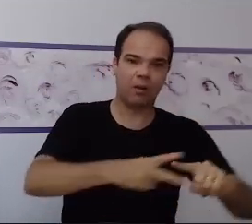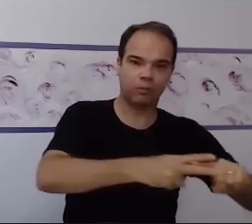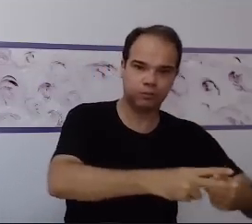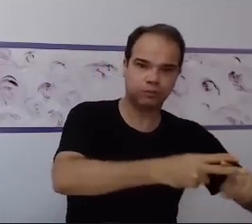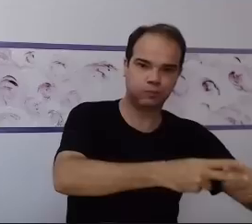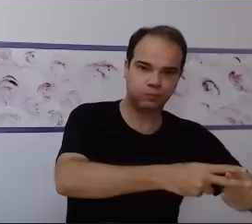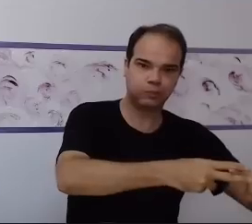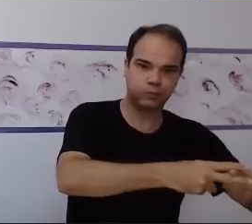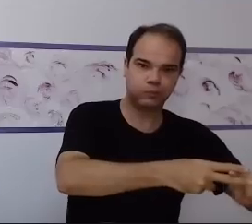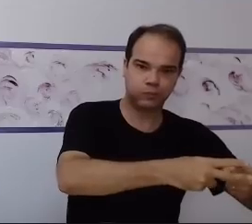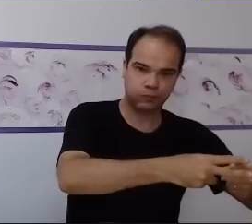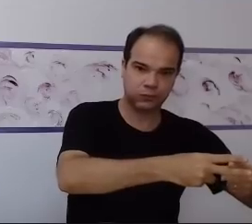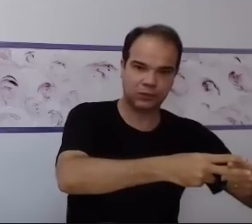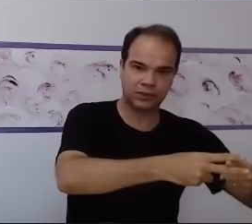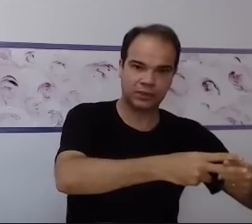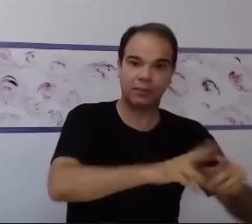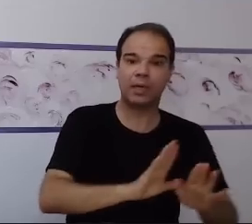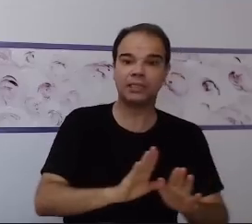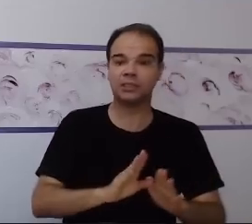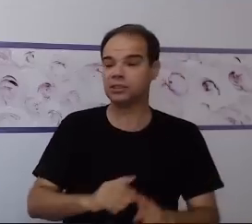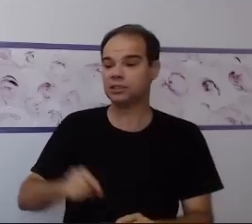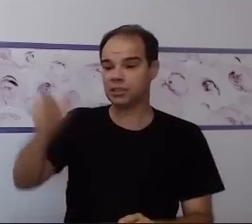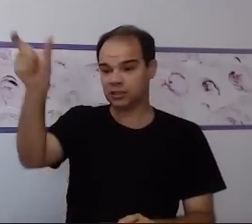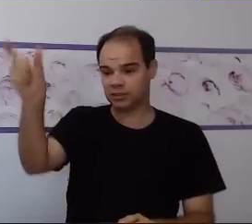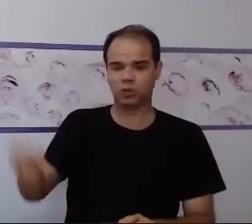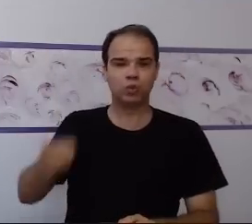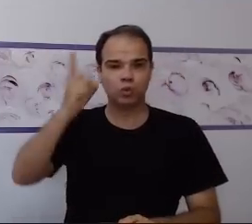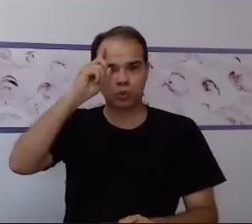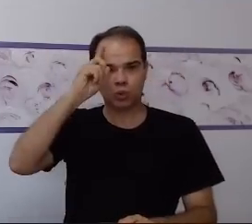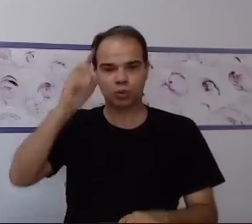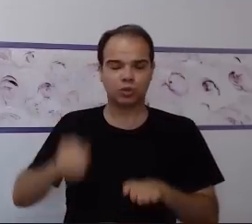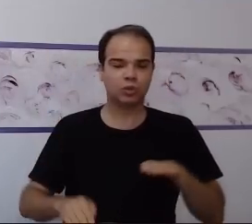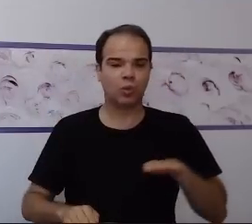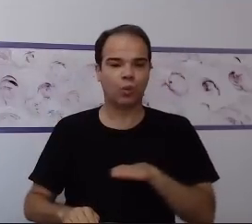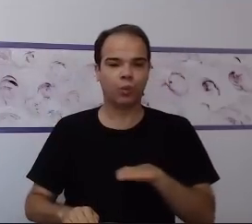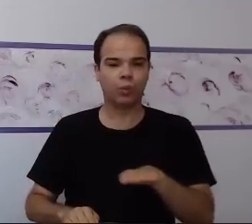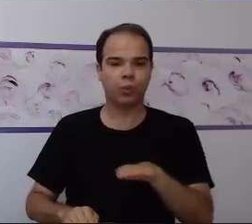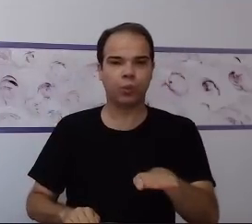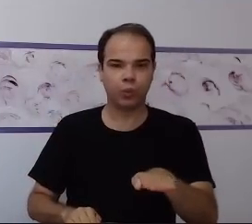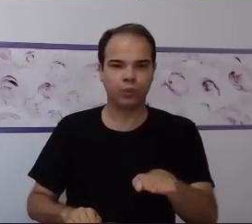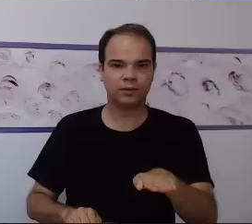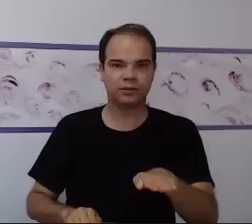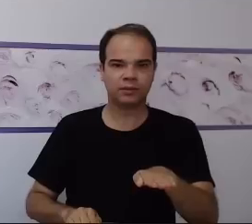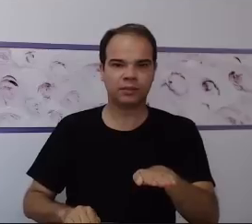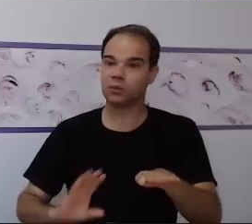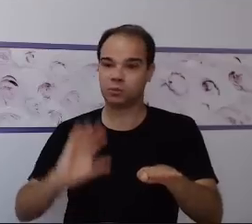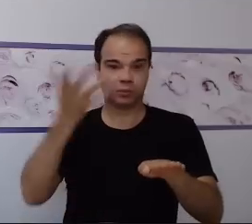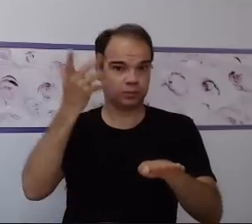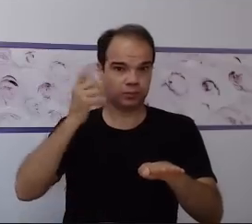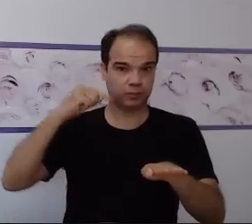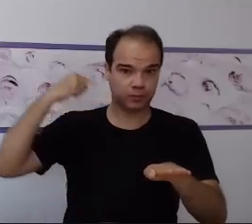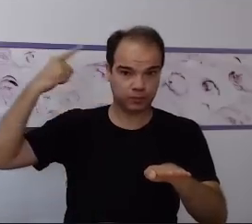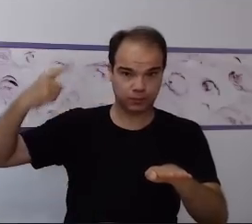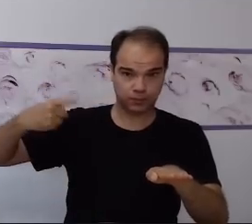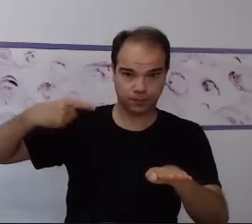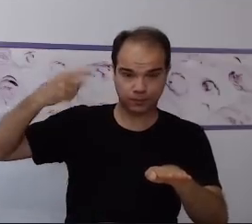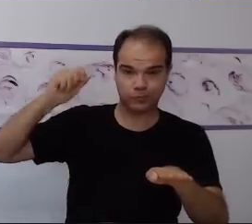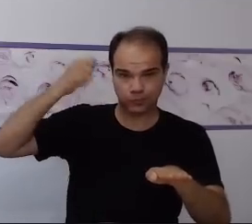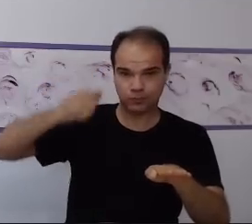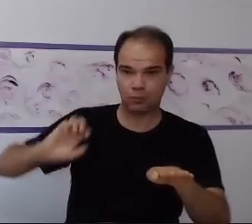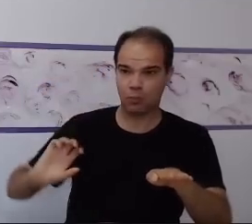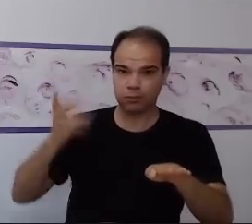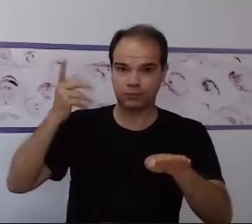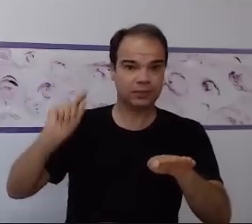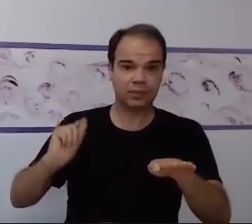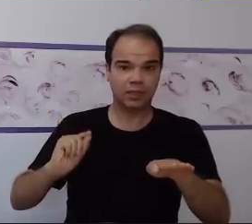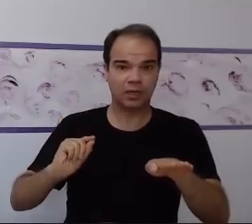apresenta uma alteração no comportamento tão grande, porque ela não sabe lidar com a alteração da rotina.